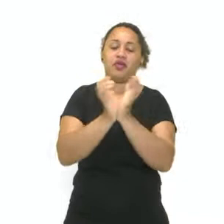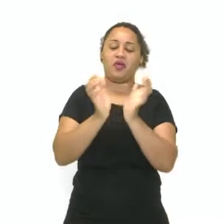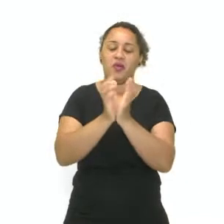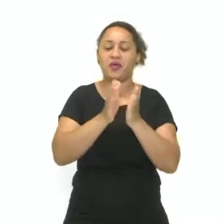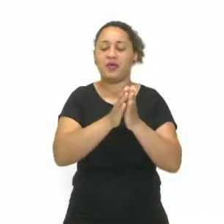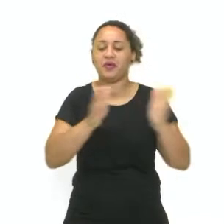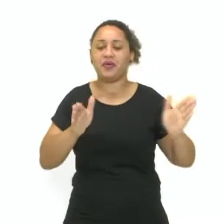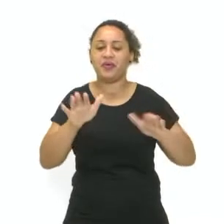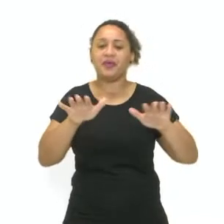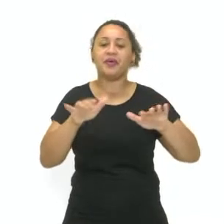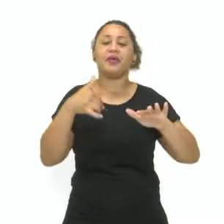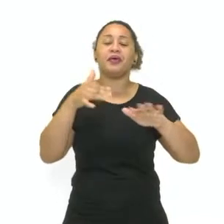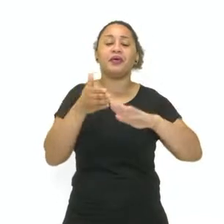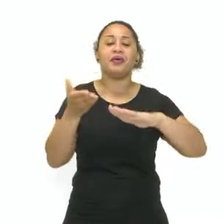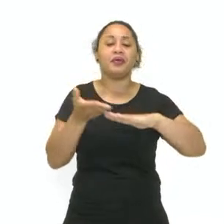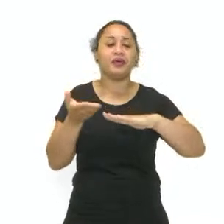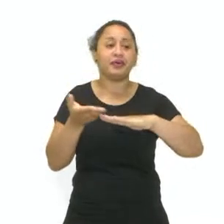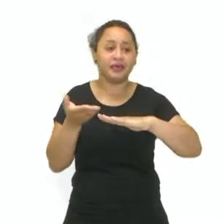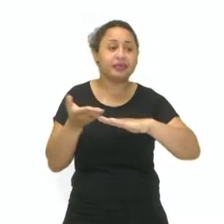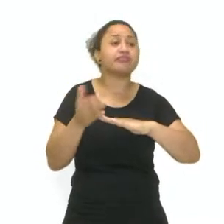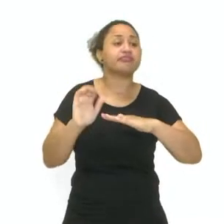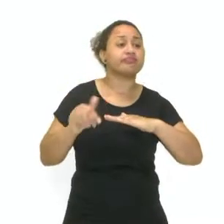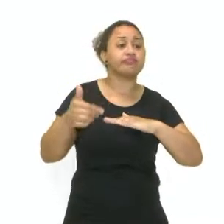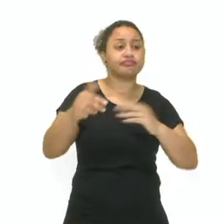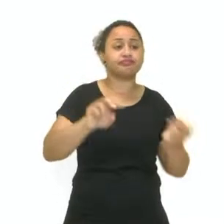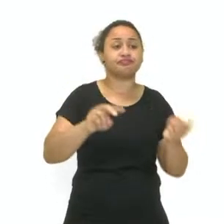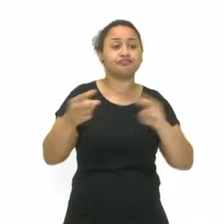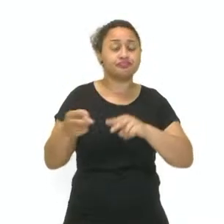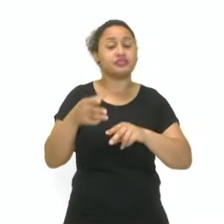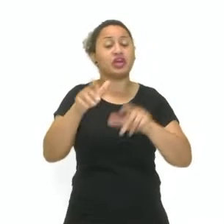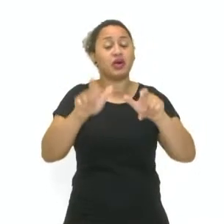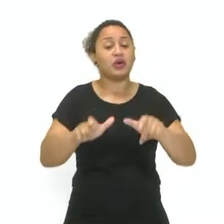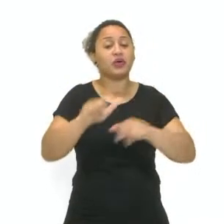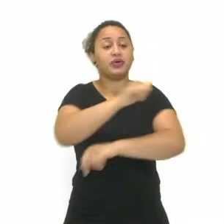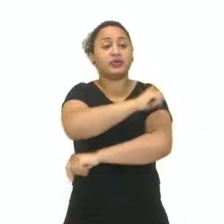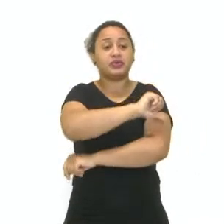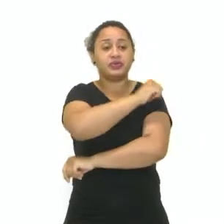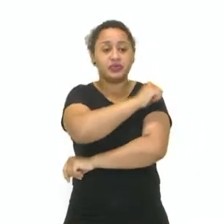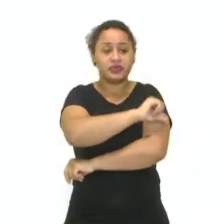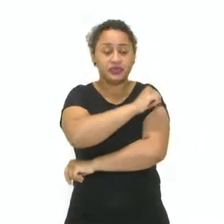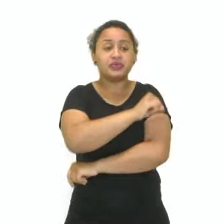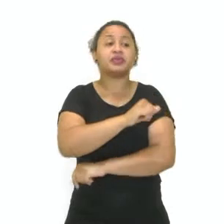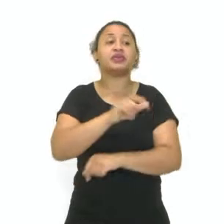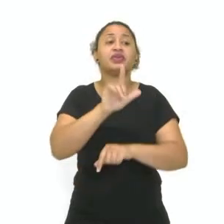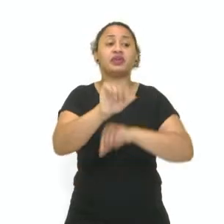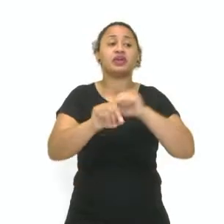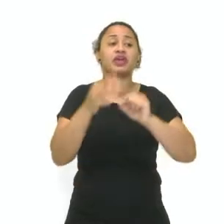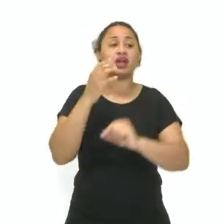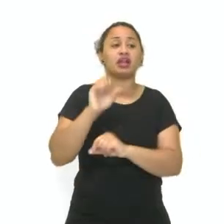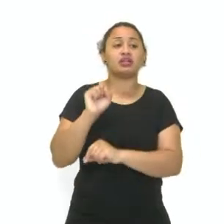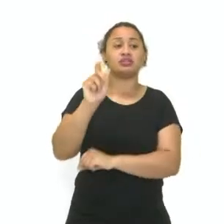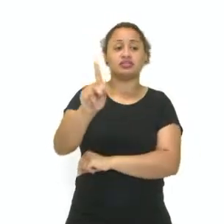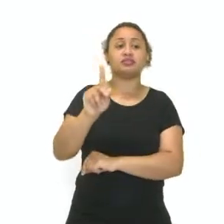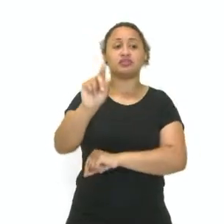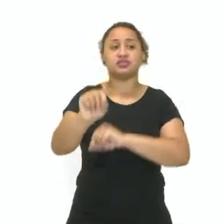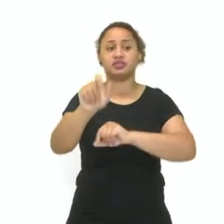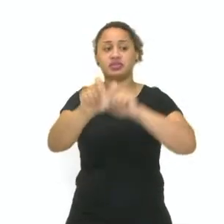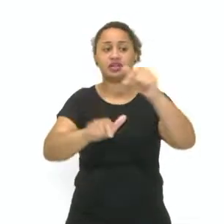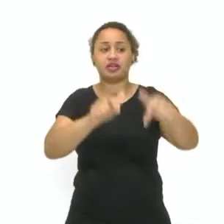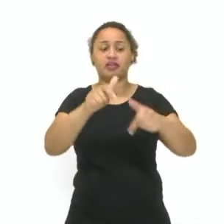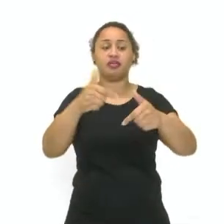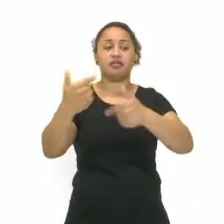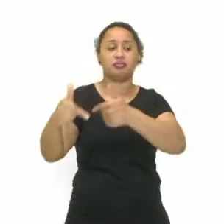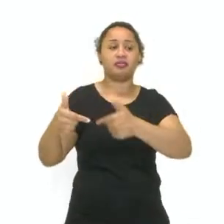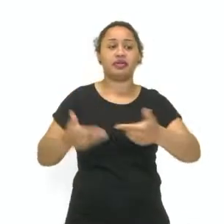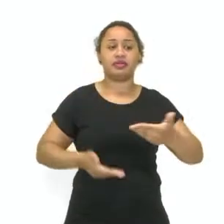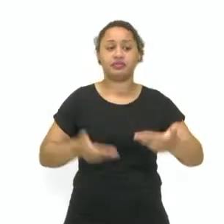que, transladado para o Rio, se dedicou ao serviço público, no qual se aposentou como integrante da equipe de Rodrigo,